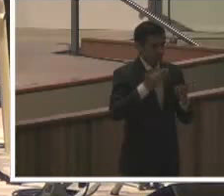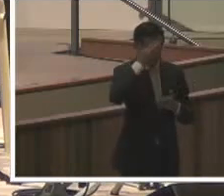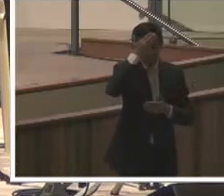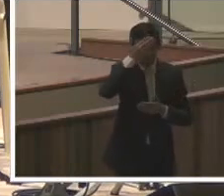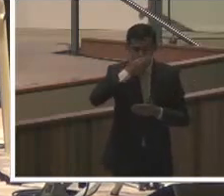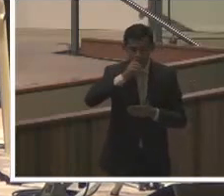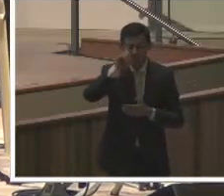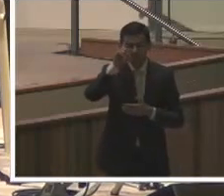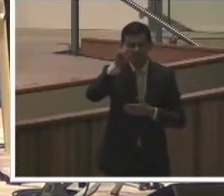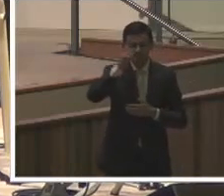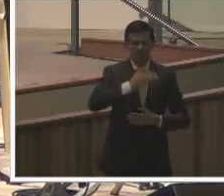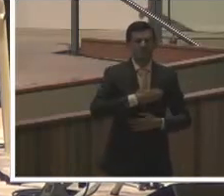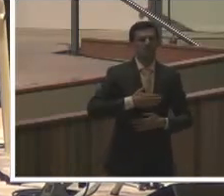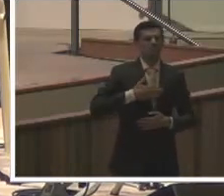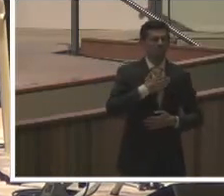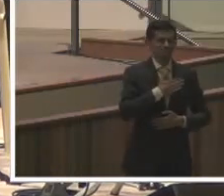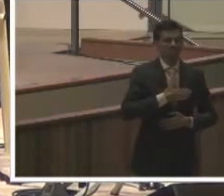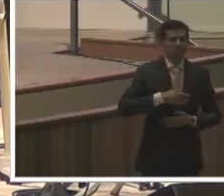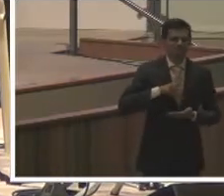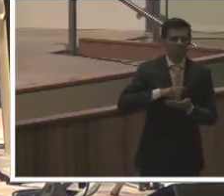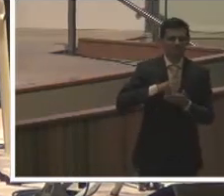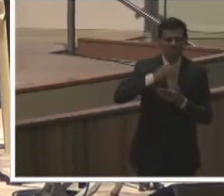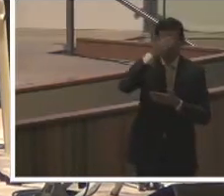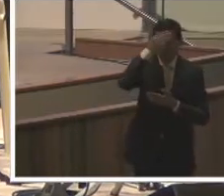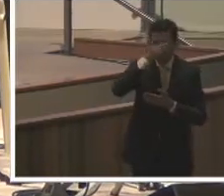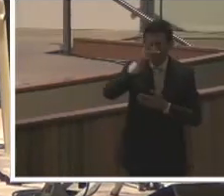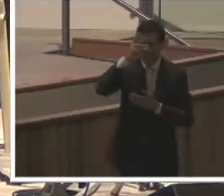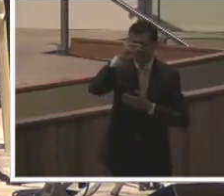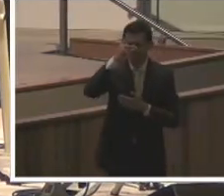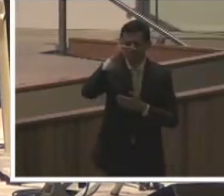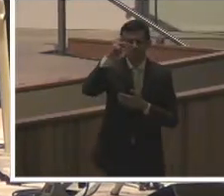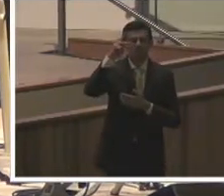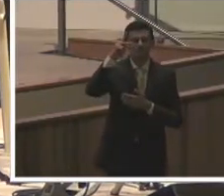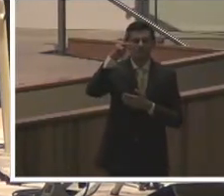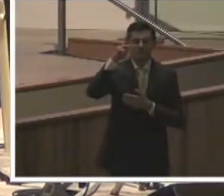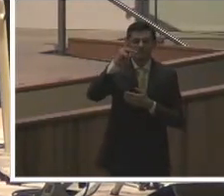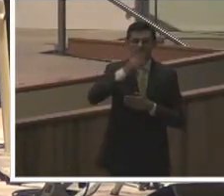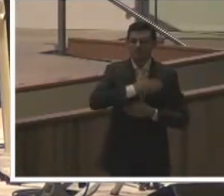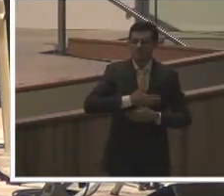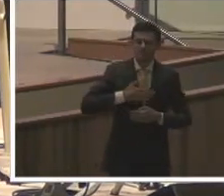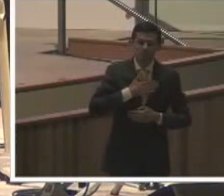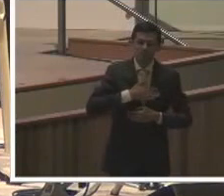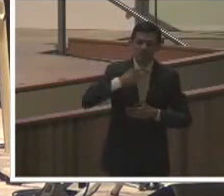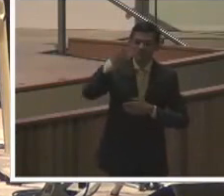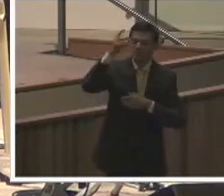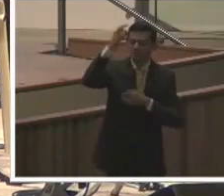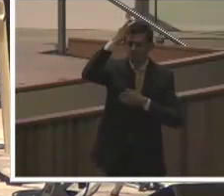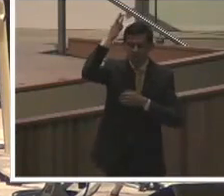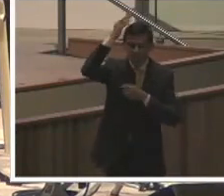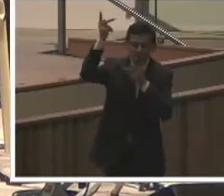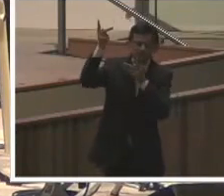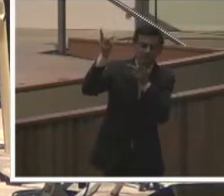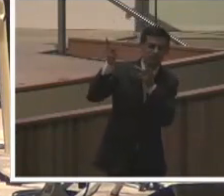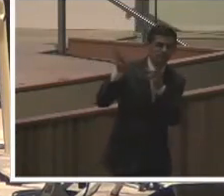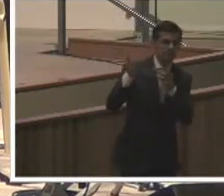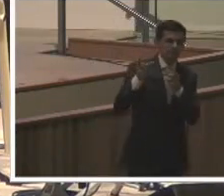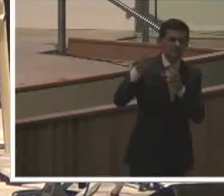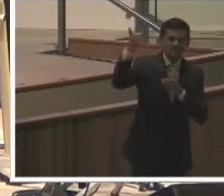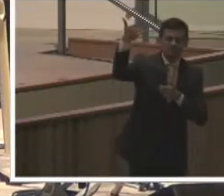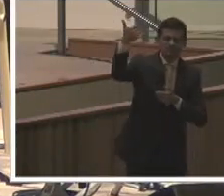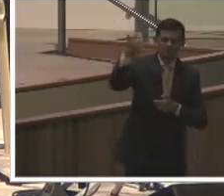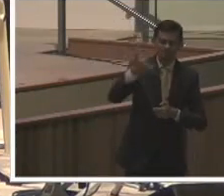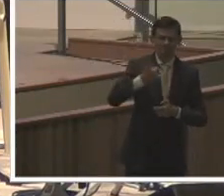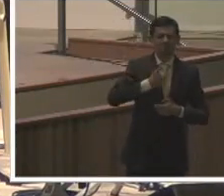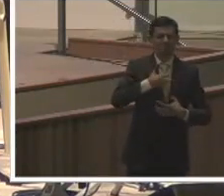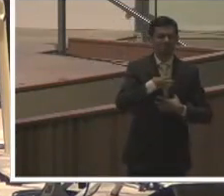Como é bom estar na Tua presença. Como é bom ser visitado pelo Teu Espírito. Como é bom, Senhor, ouvir a Tua